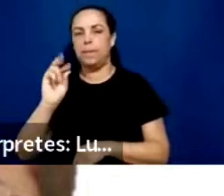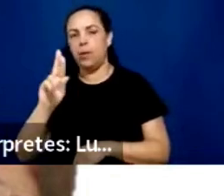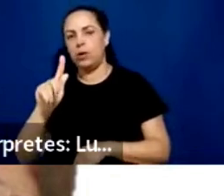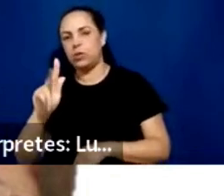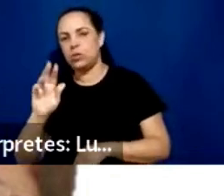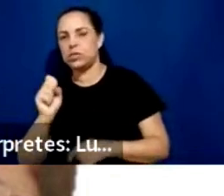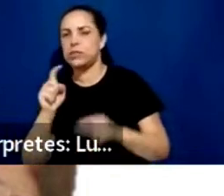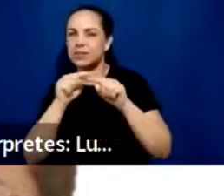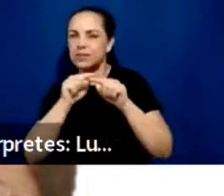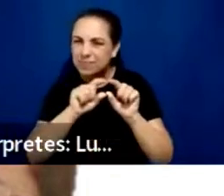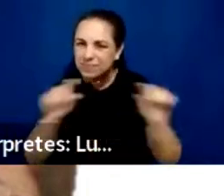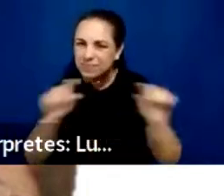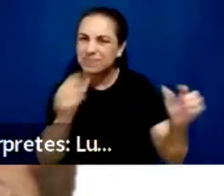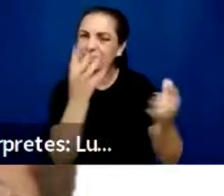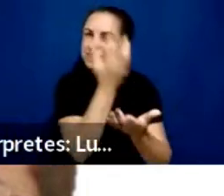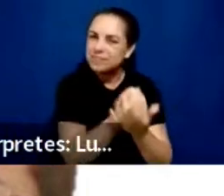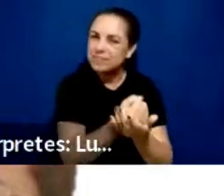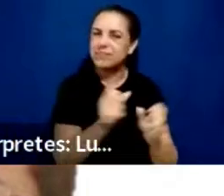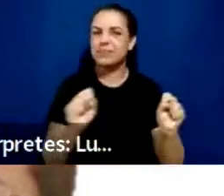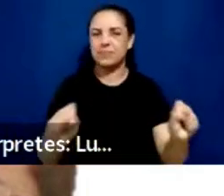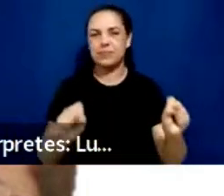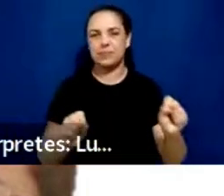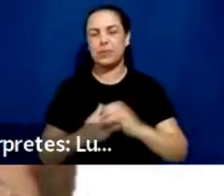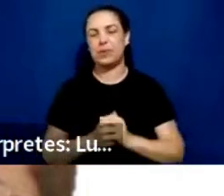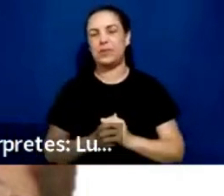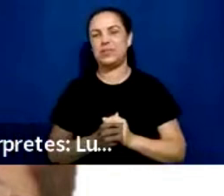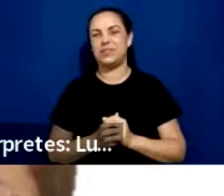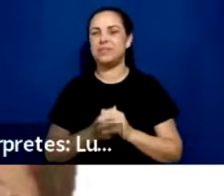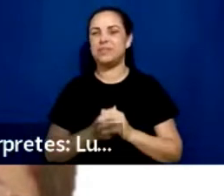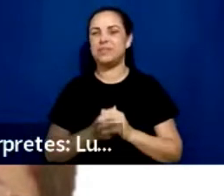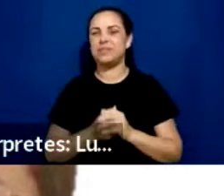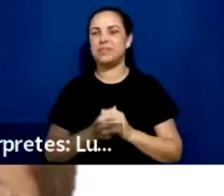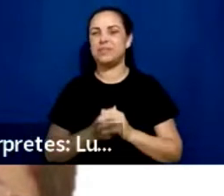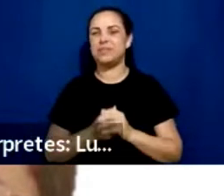interessante. Estamos aqui falando de algo muito precioso,